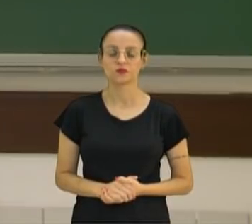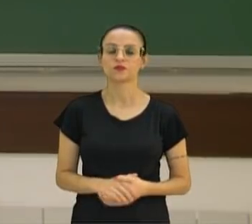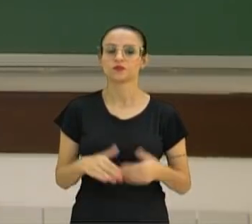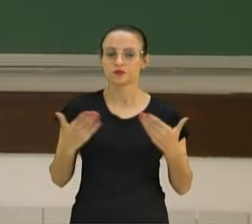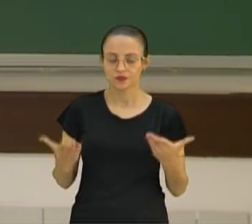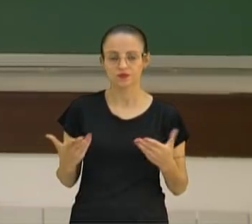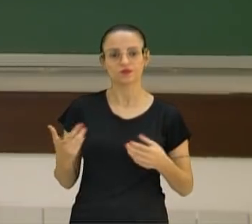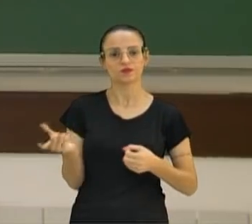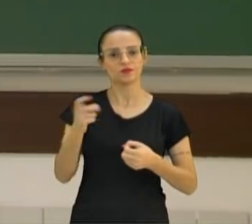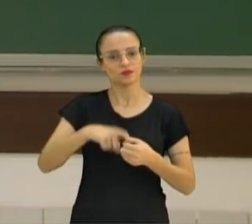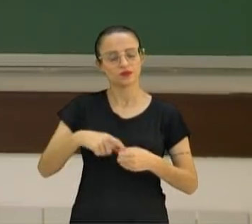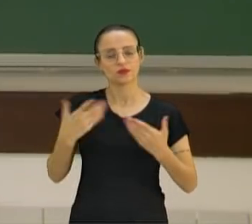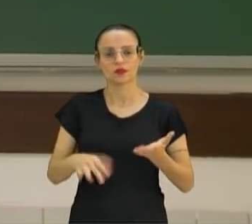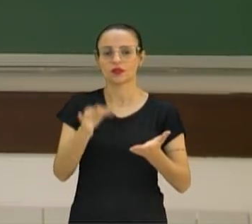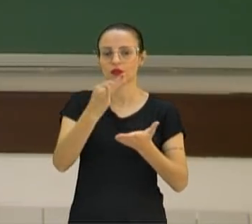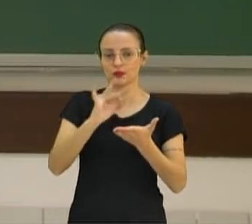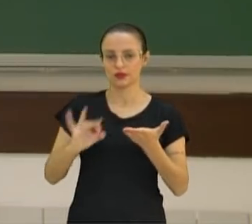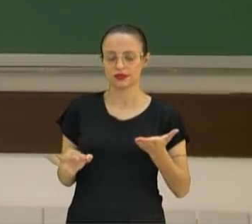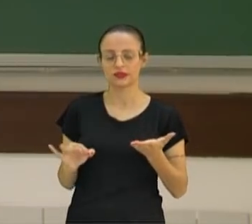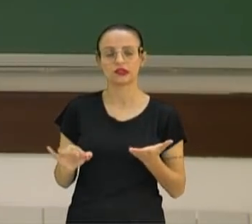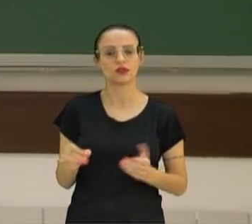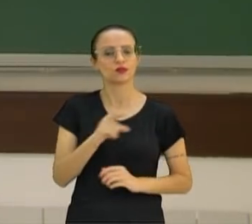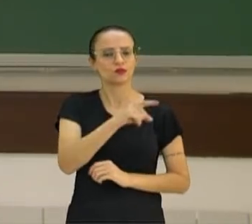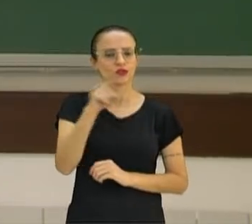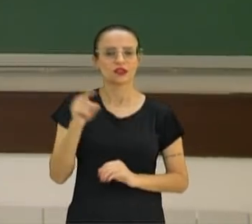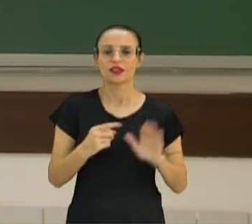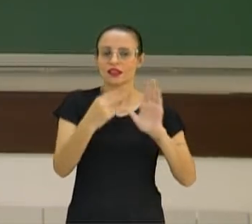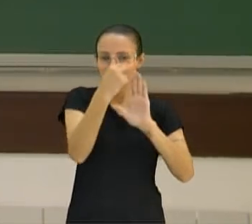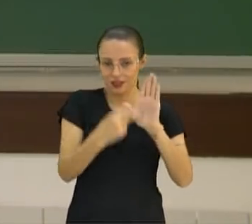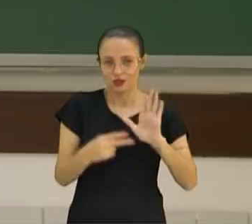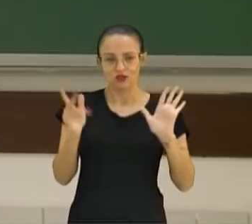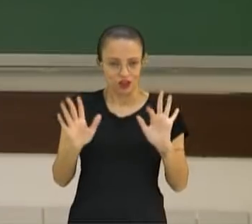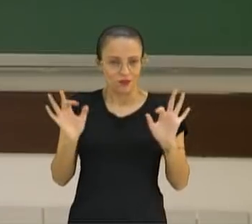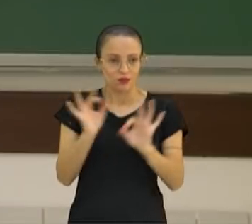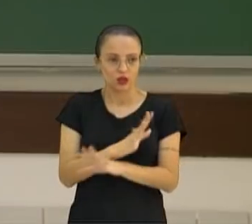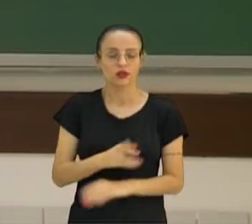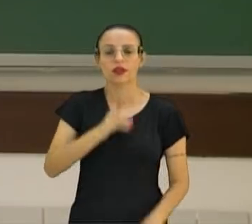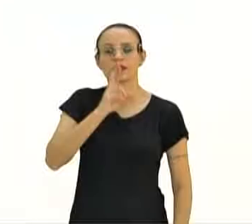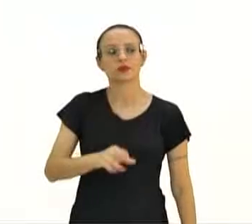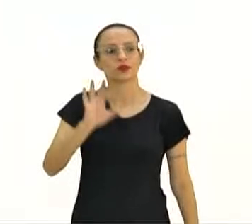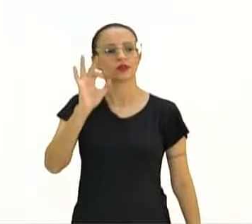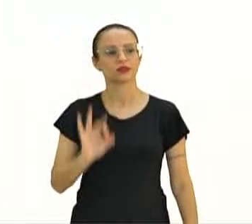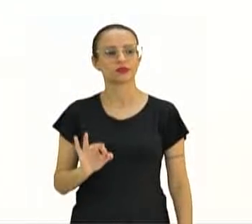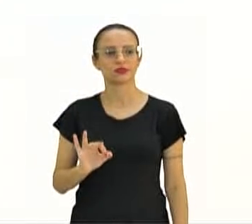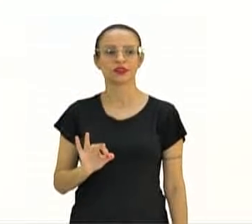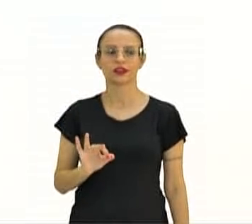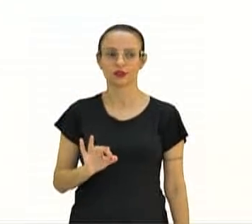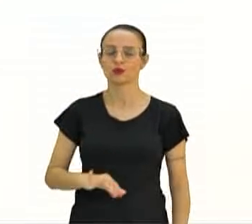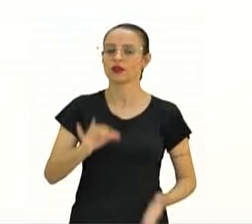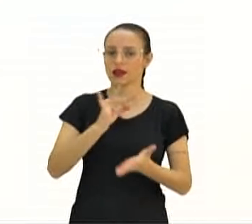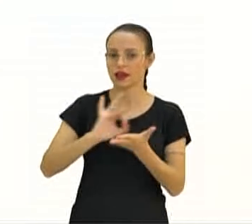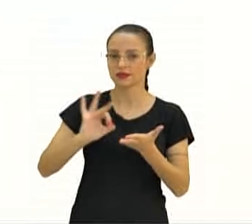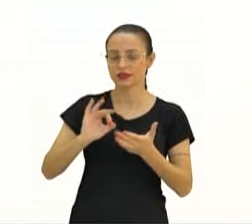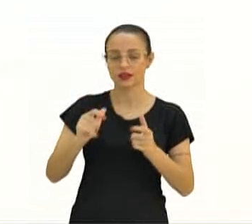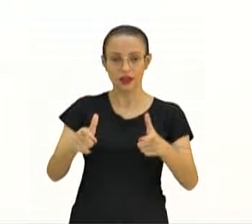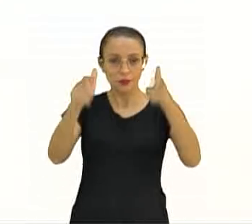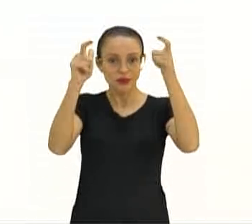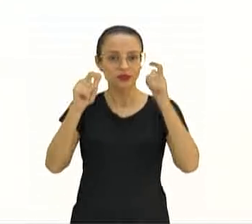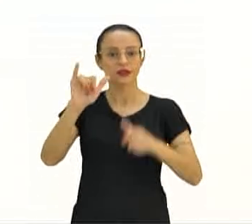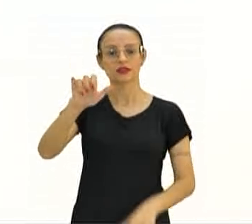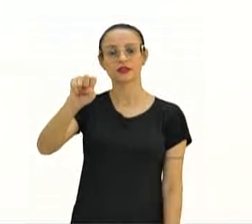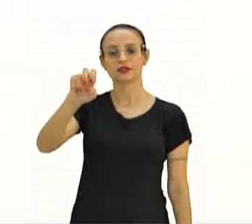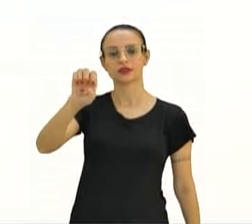Pessoal, voltamos aqui com a nossa correção. Vocês devem ter lido a questão, né? Resposta correta, assinada pela Princesa Isabel, a Lei